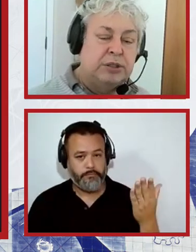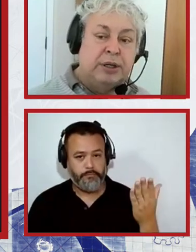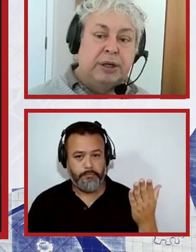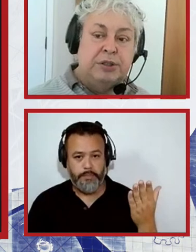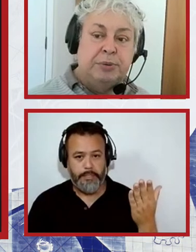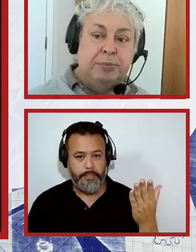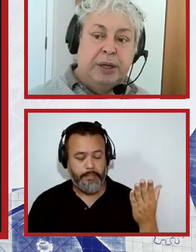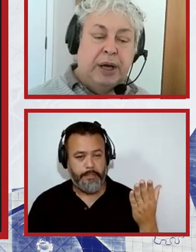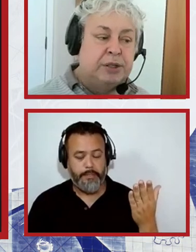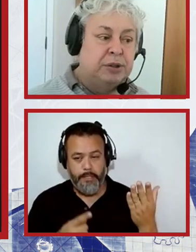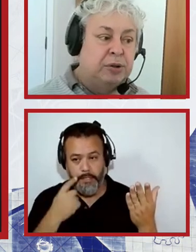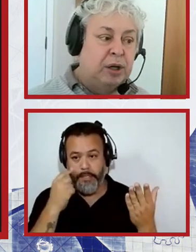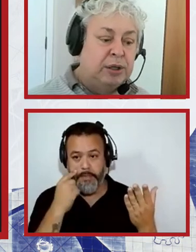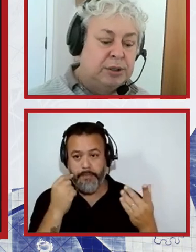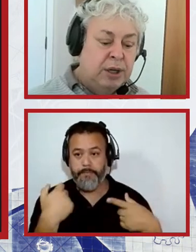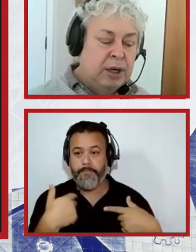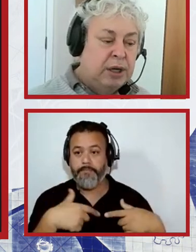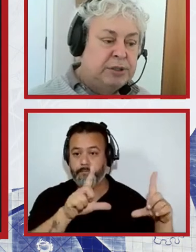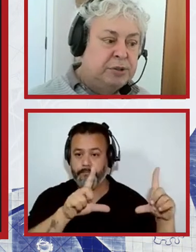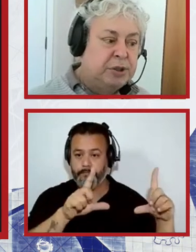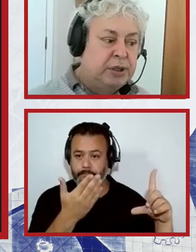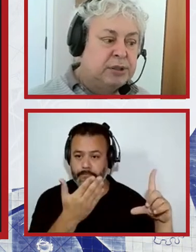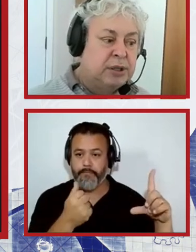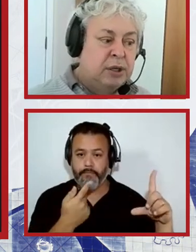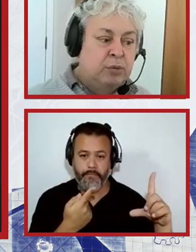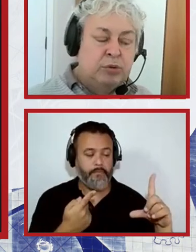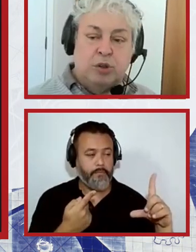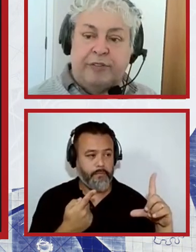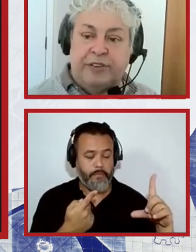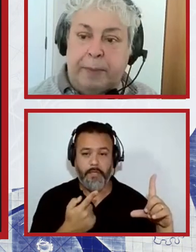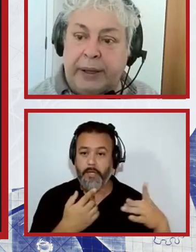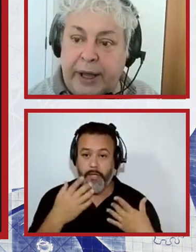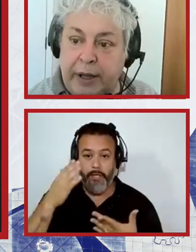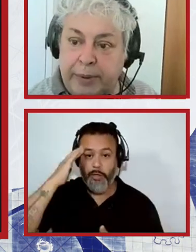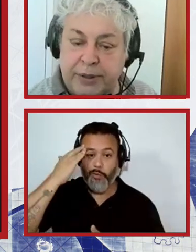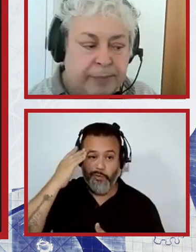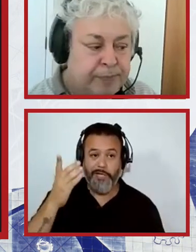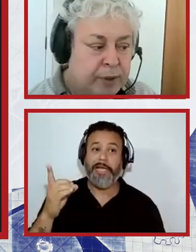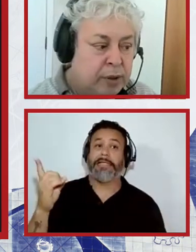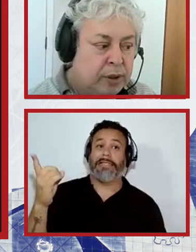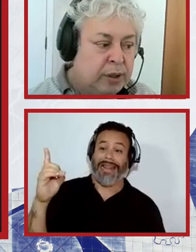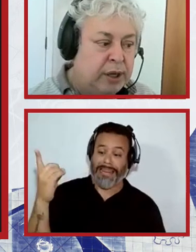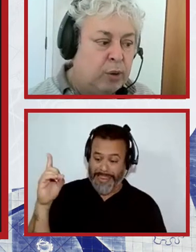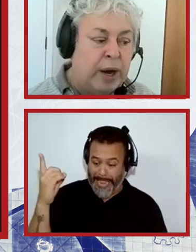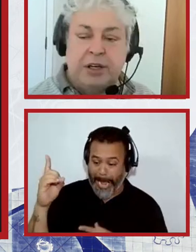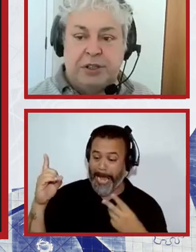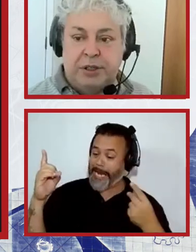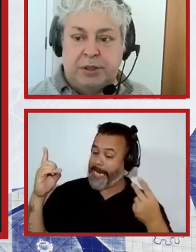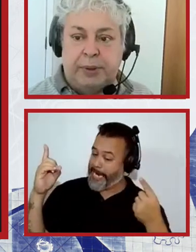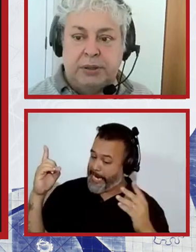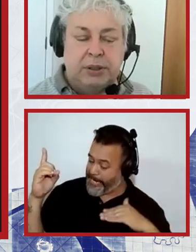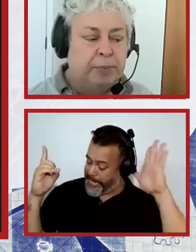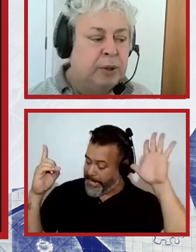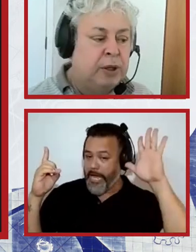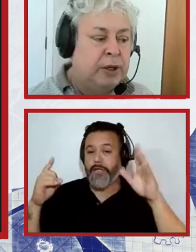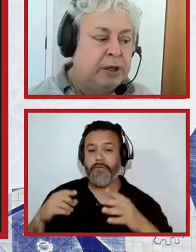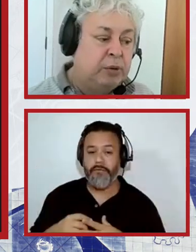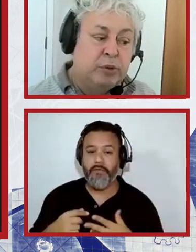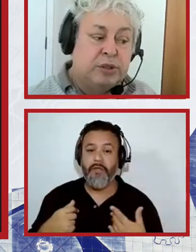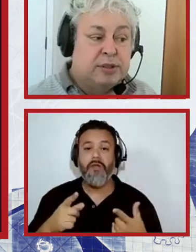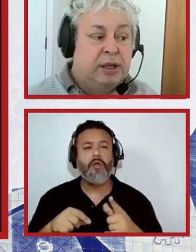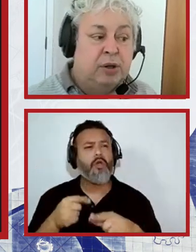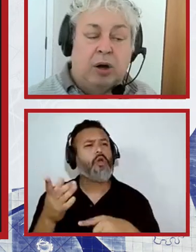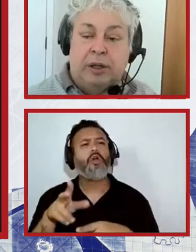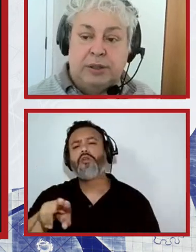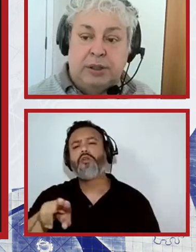uma quantidade grande de milhares de dólares, a gente utiliza um software para games, que é o iX, por exemplo,